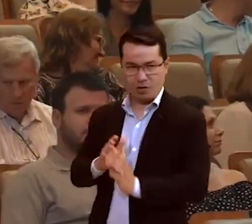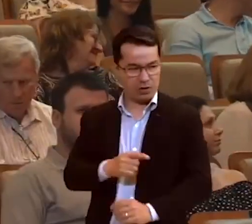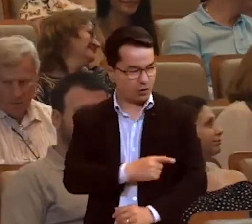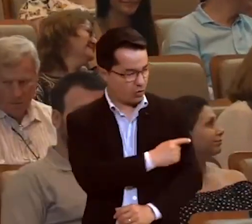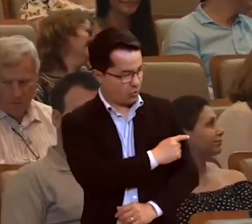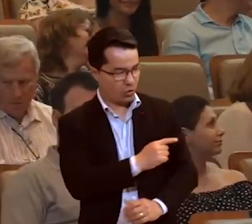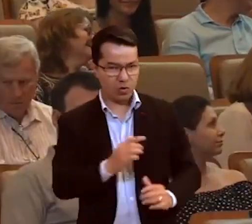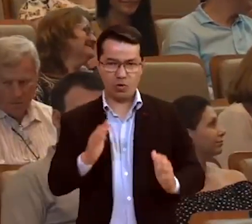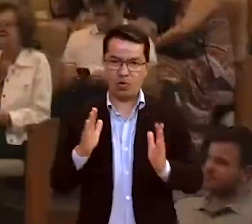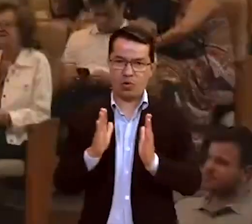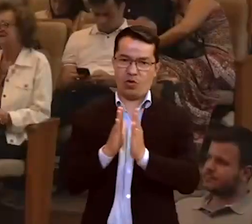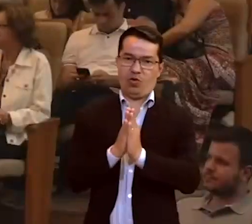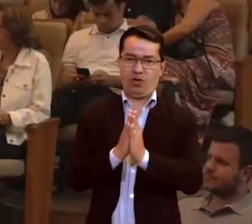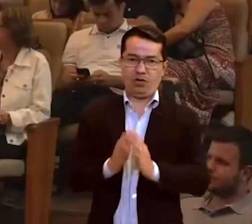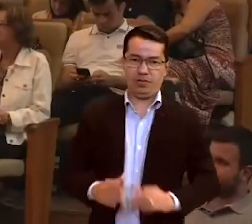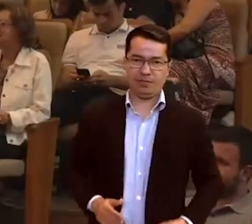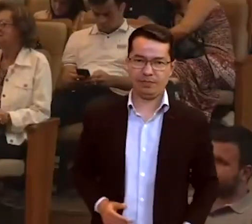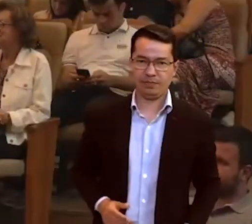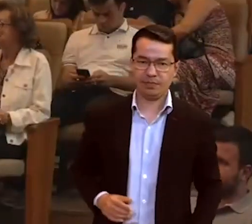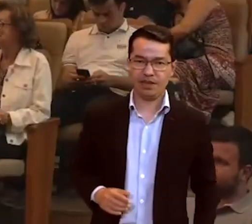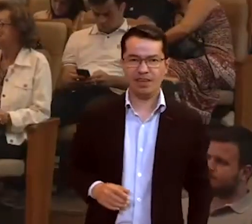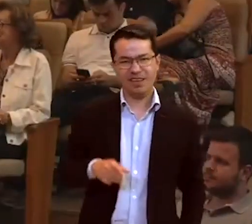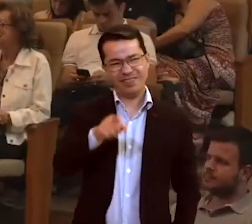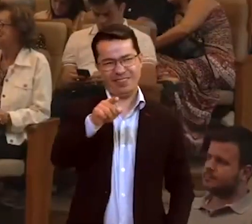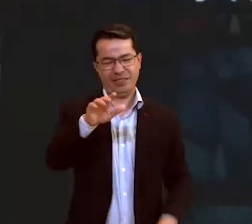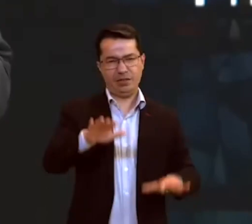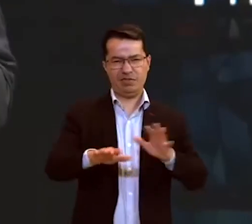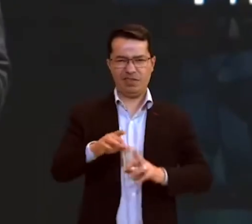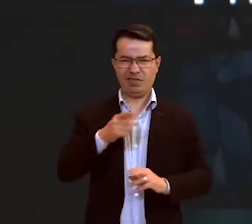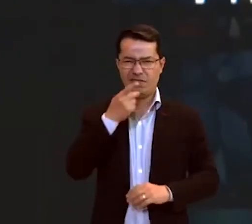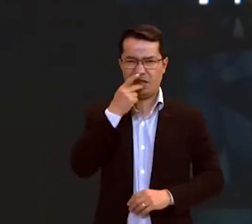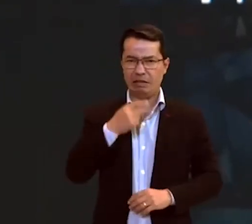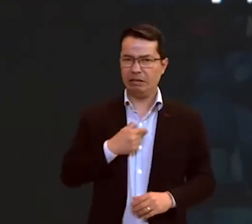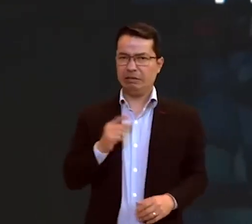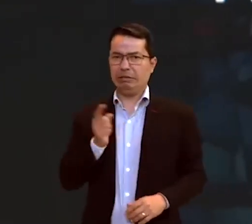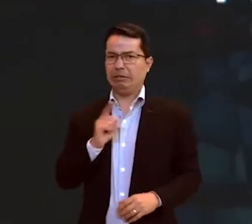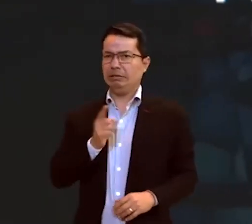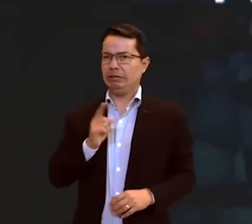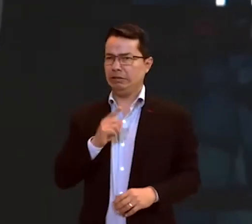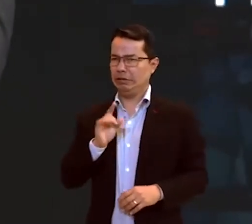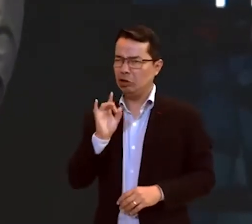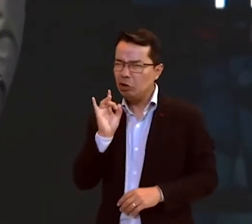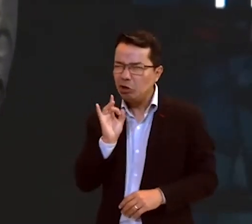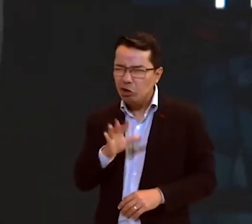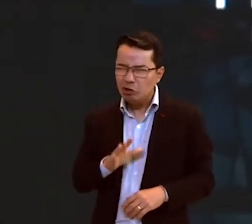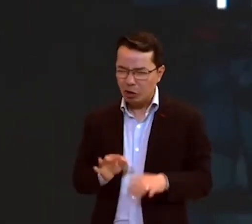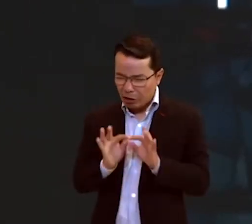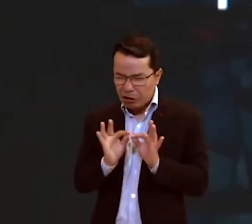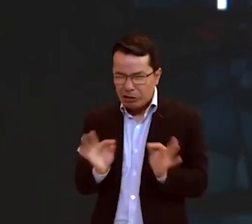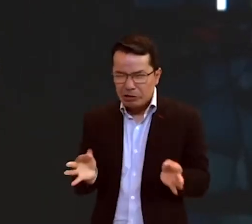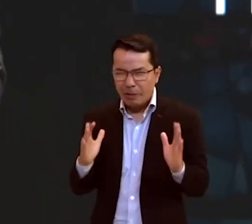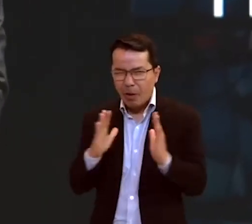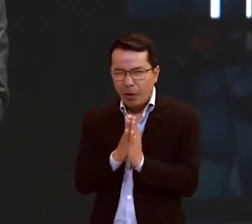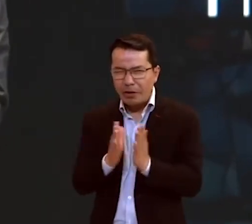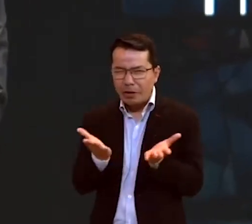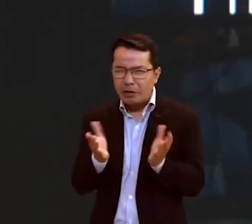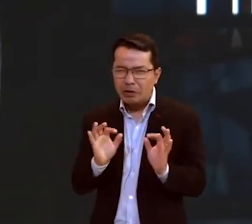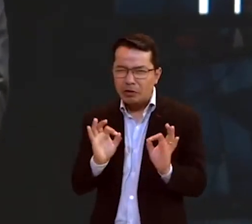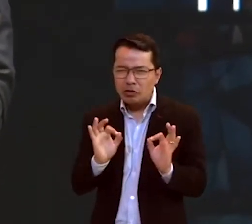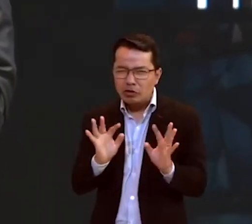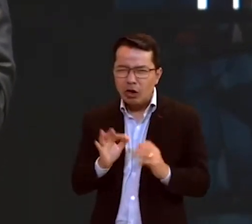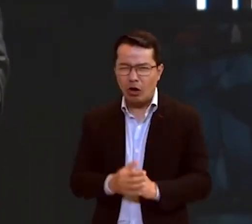Aí você fala assim, mas não é possível, Tiago, só isso? Não, mas tem que ter alguma coisa, qual que é o plano, qual que é